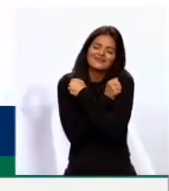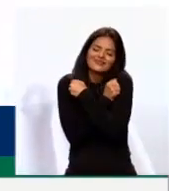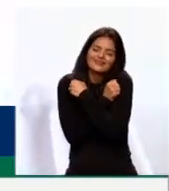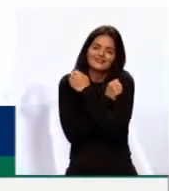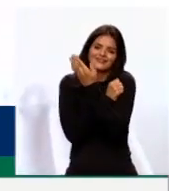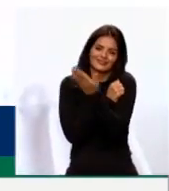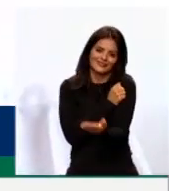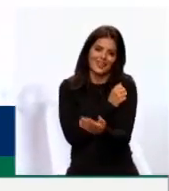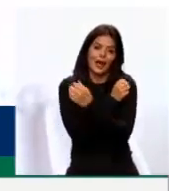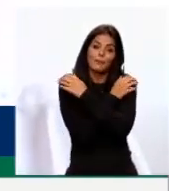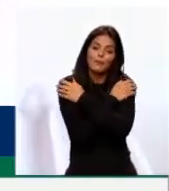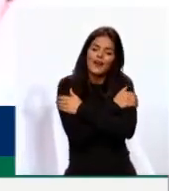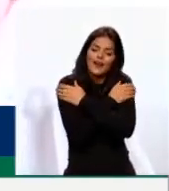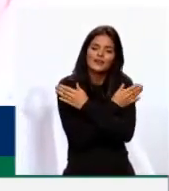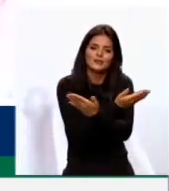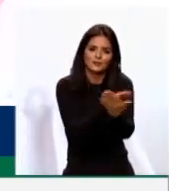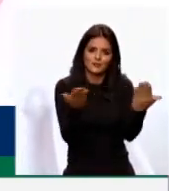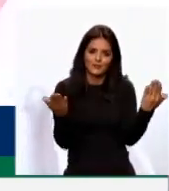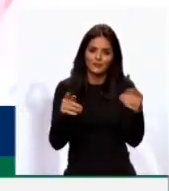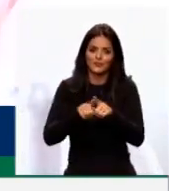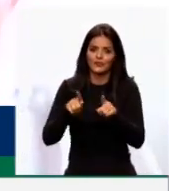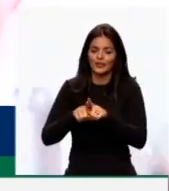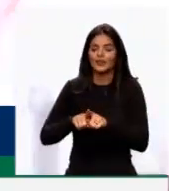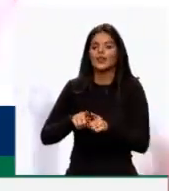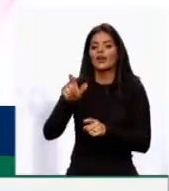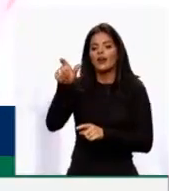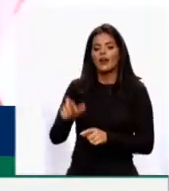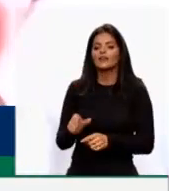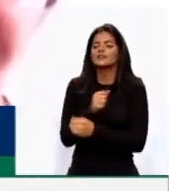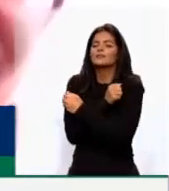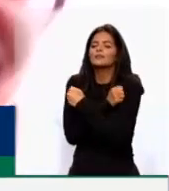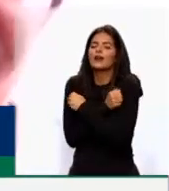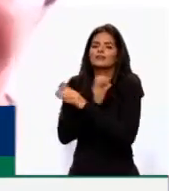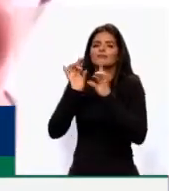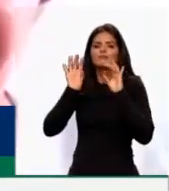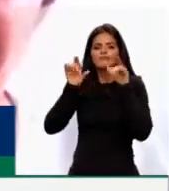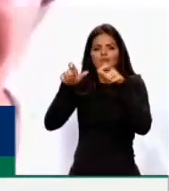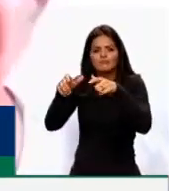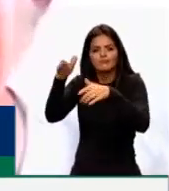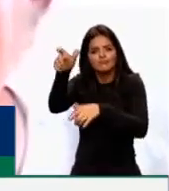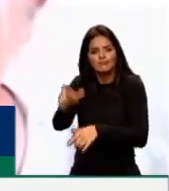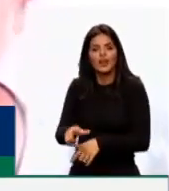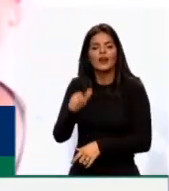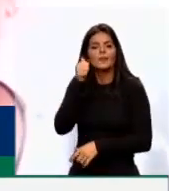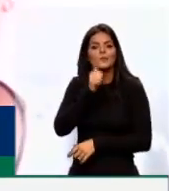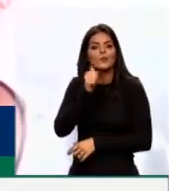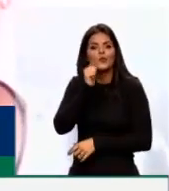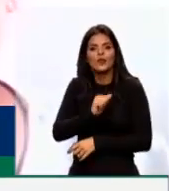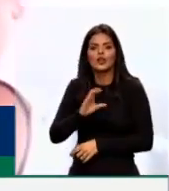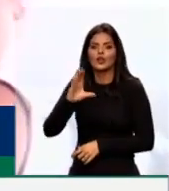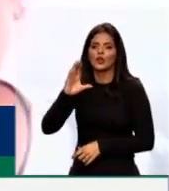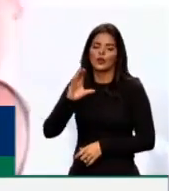especial a Cota Molangi, que é uma das maiores articuladoras da frente,